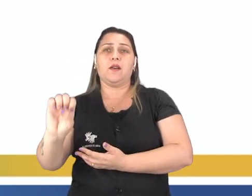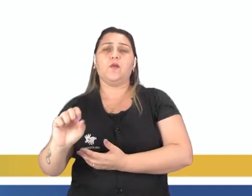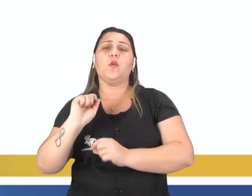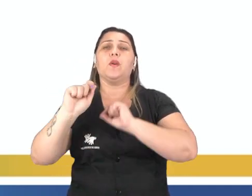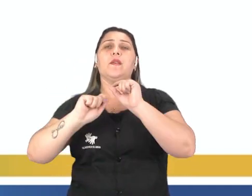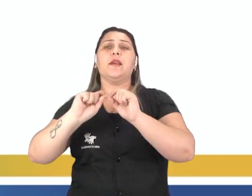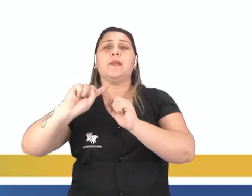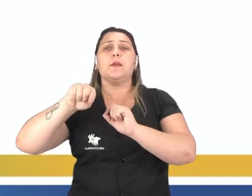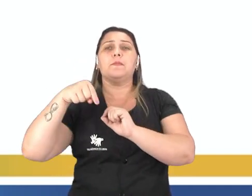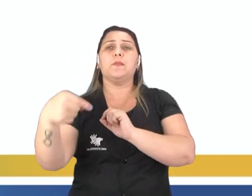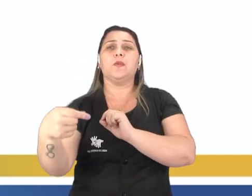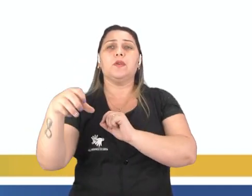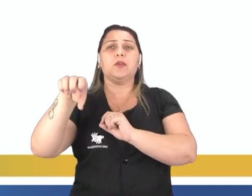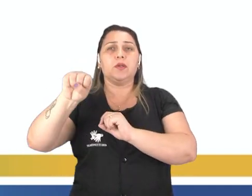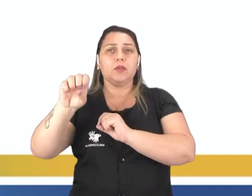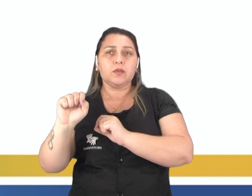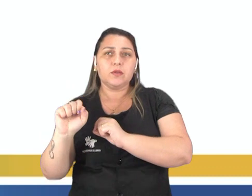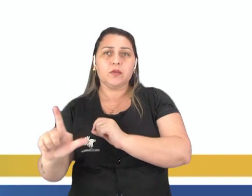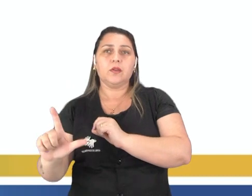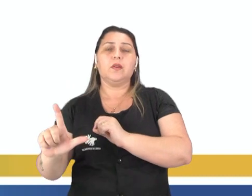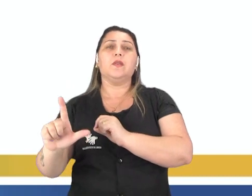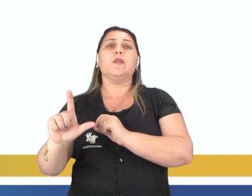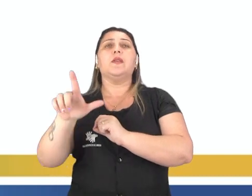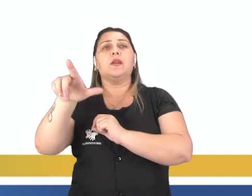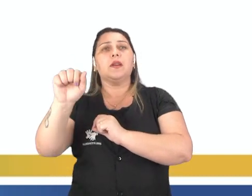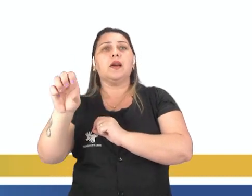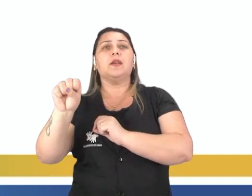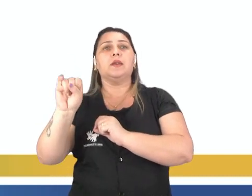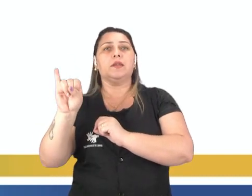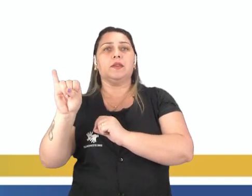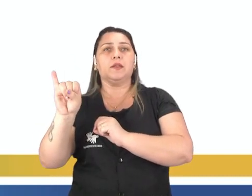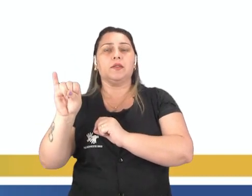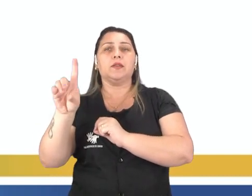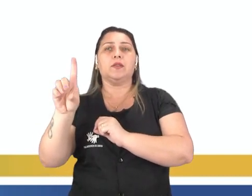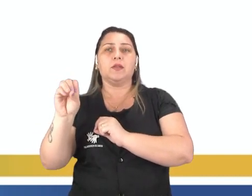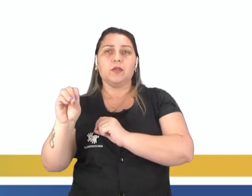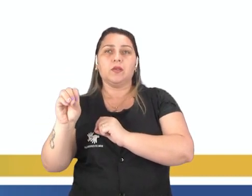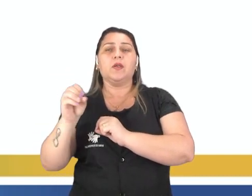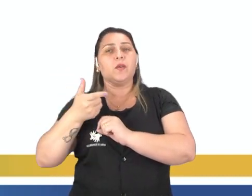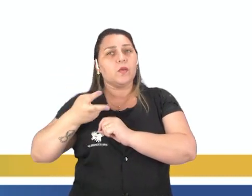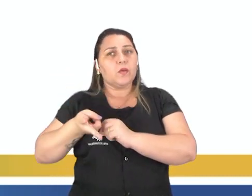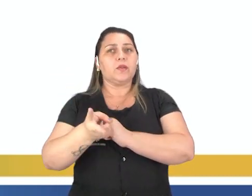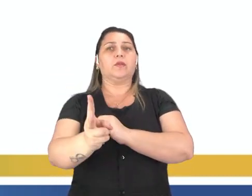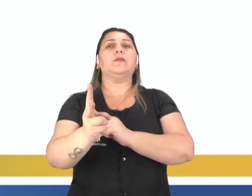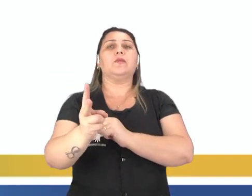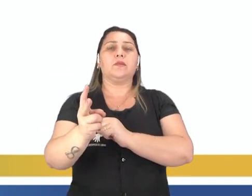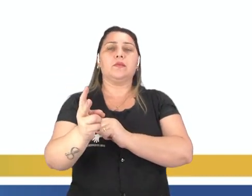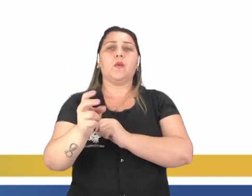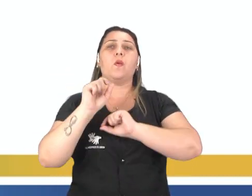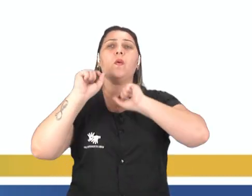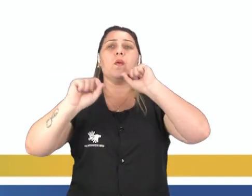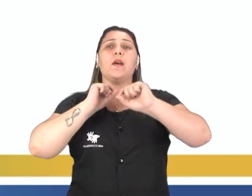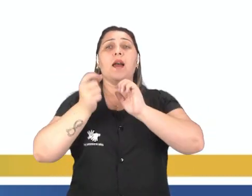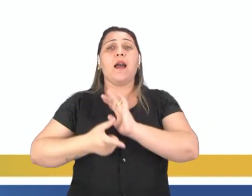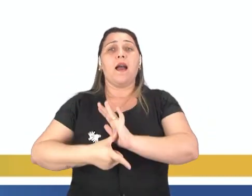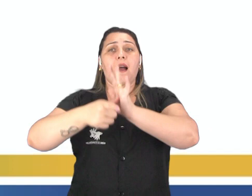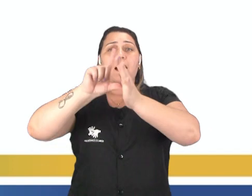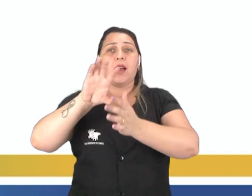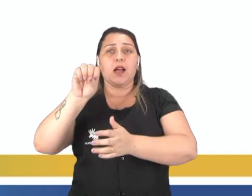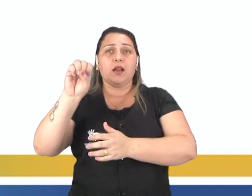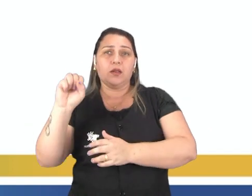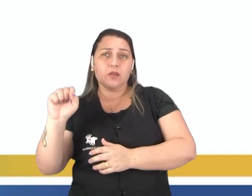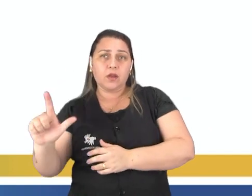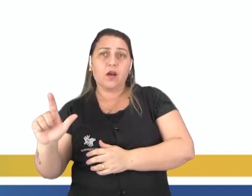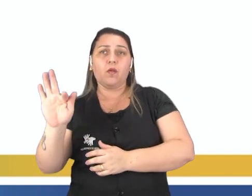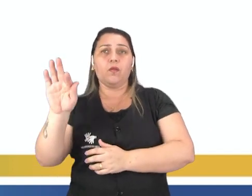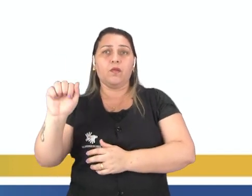vem depois de sol? Aí nós temos lá, si, dó e continua. E o que vem antes de sol?